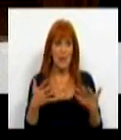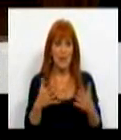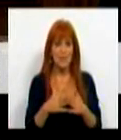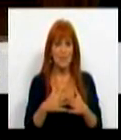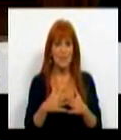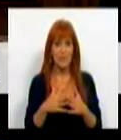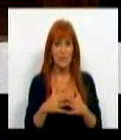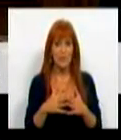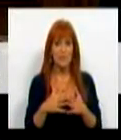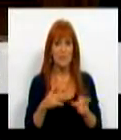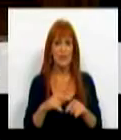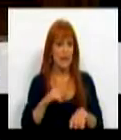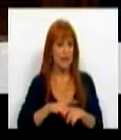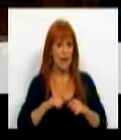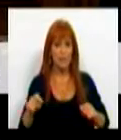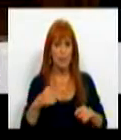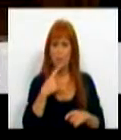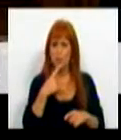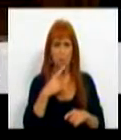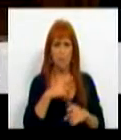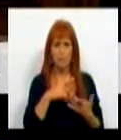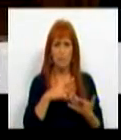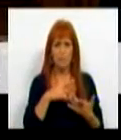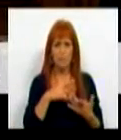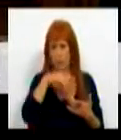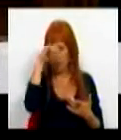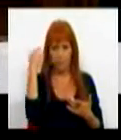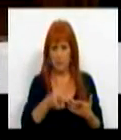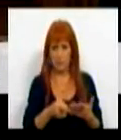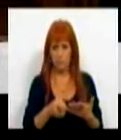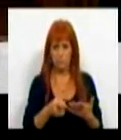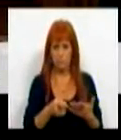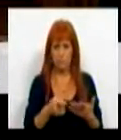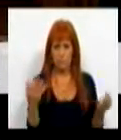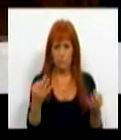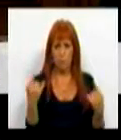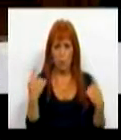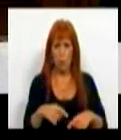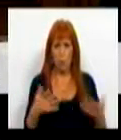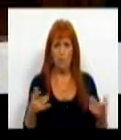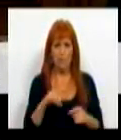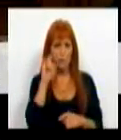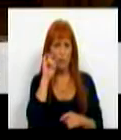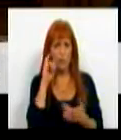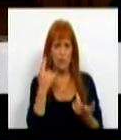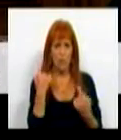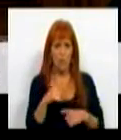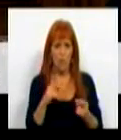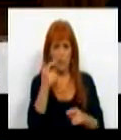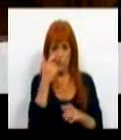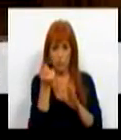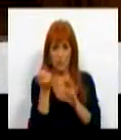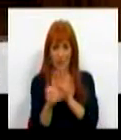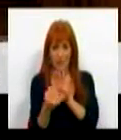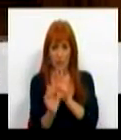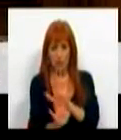nós passamos por um período extraordinariamente difícil e, de facto, houve proteção dos